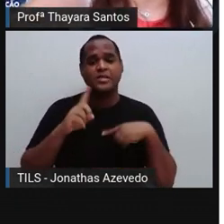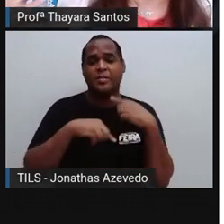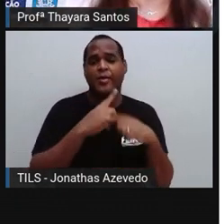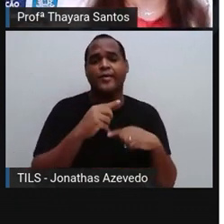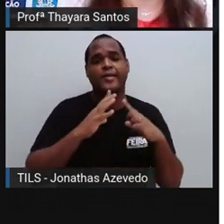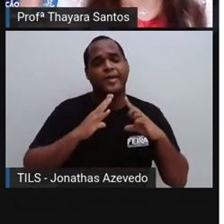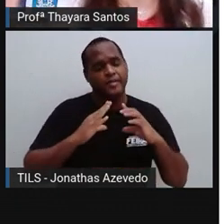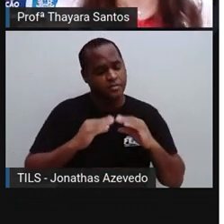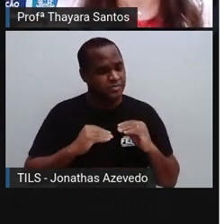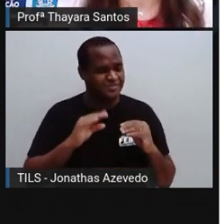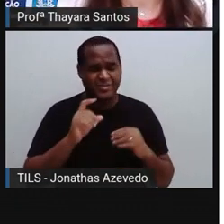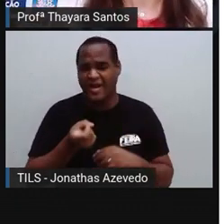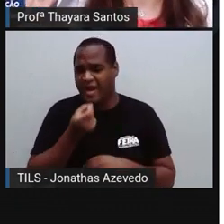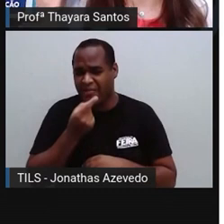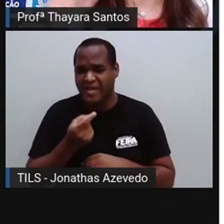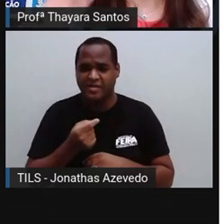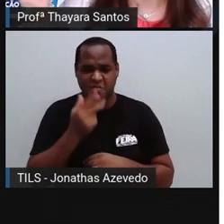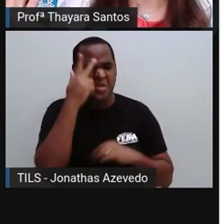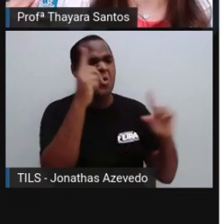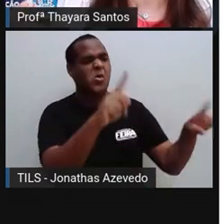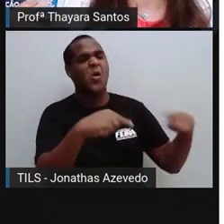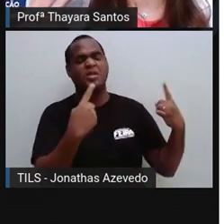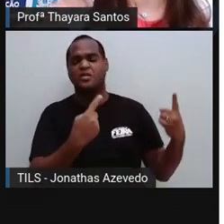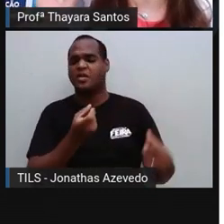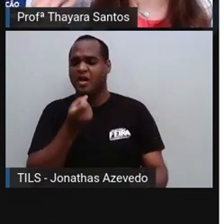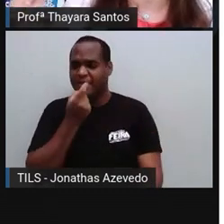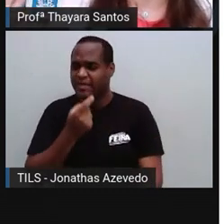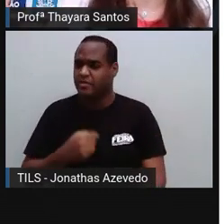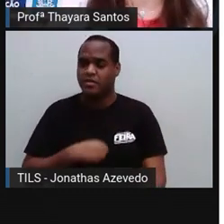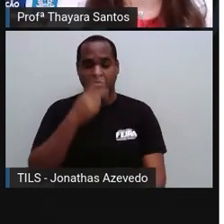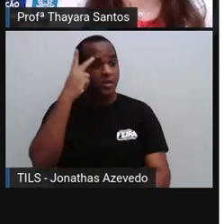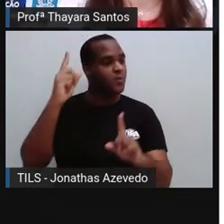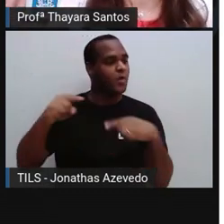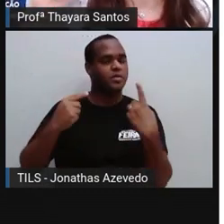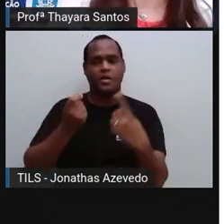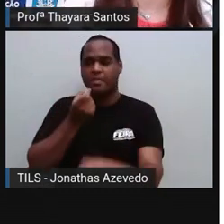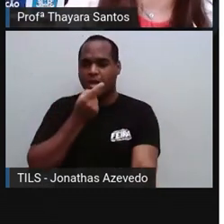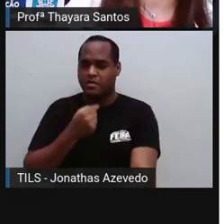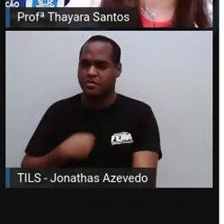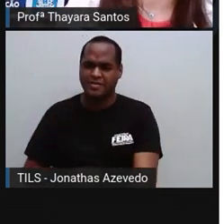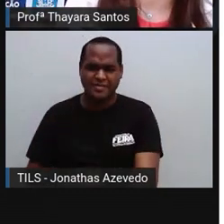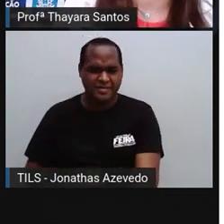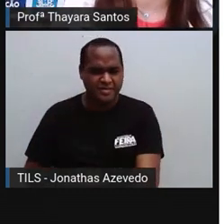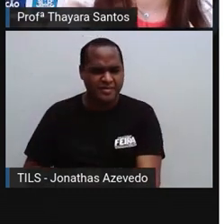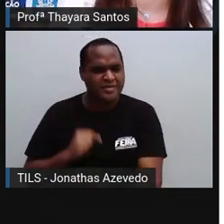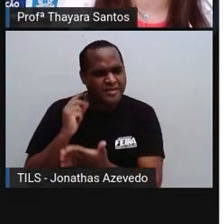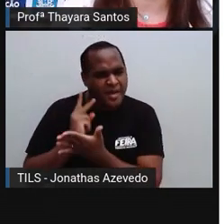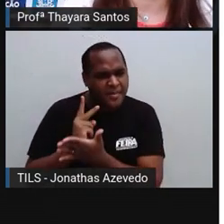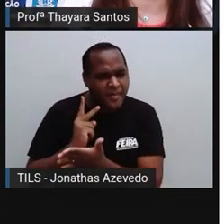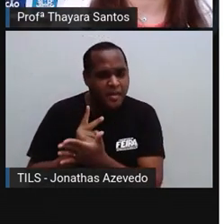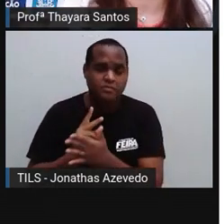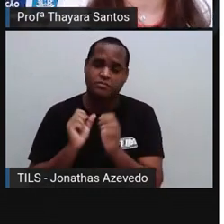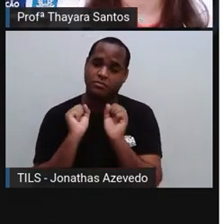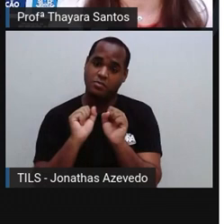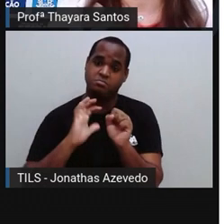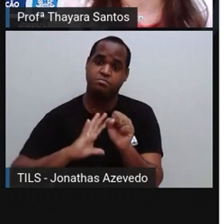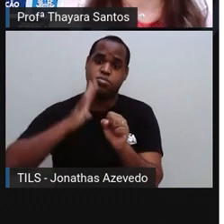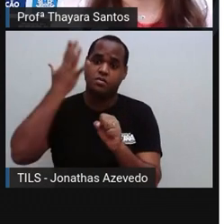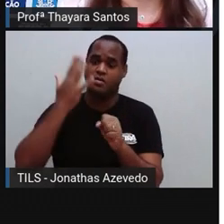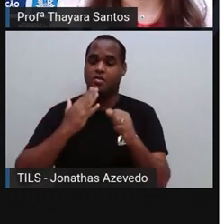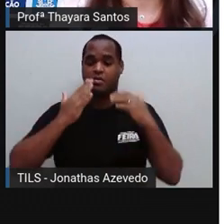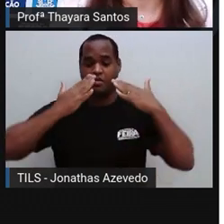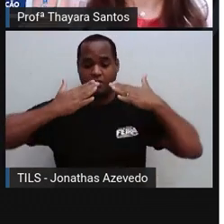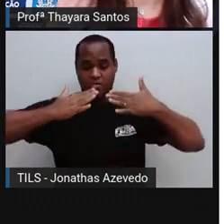passa por uma outra situação, toma. Então, toma esse medicamento sem nenhuma orientação, isso pode causar muitos prejuízos, inclusive